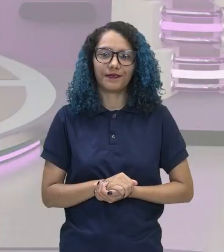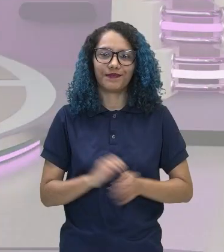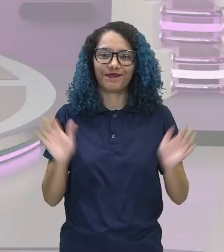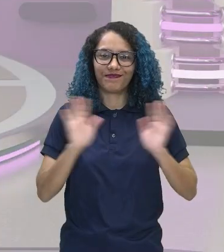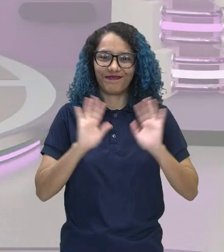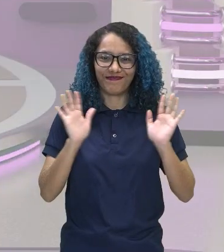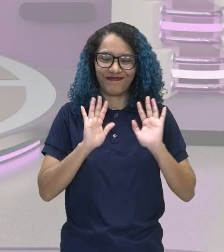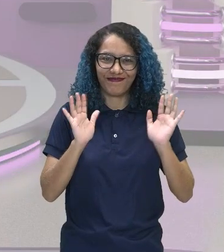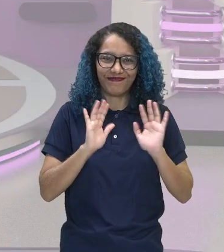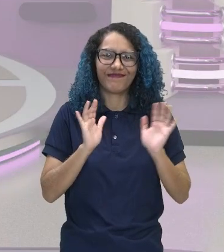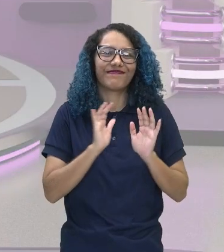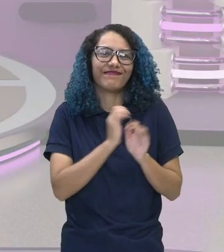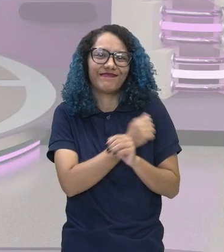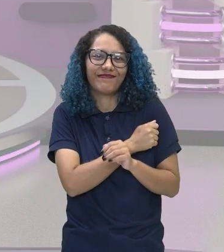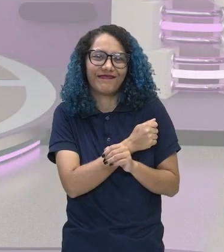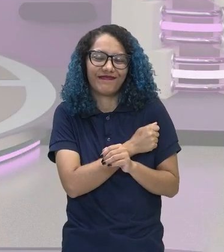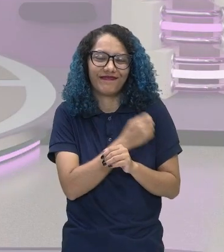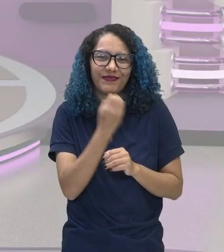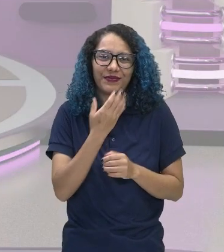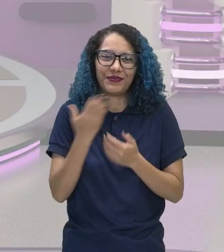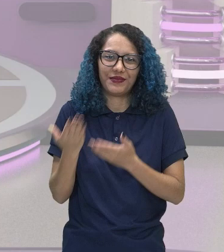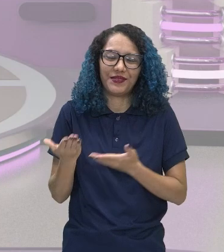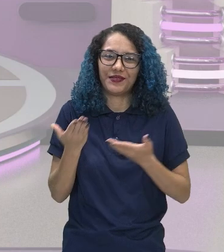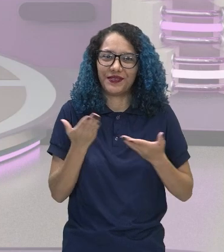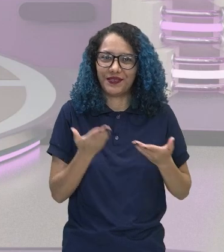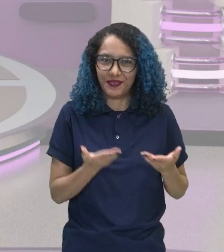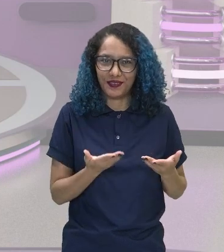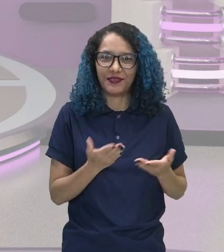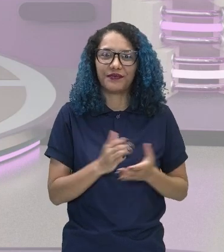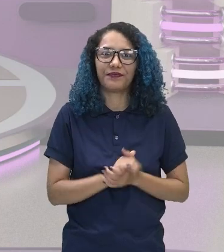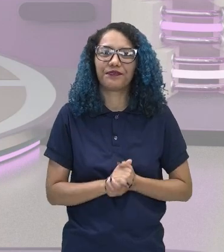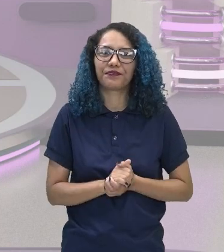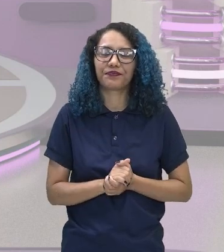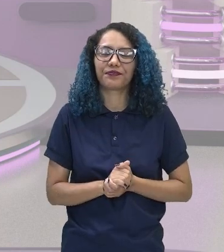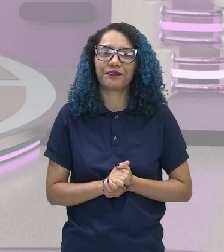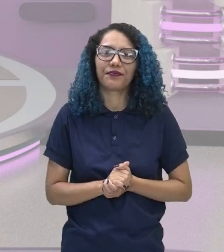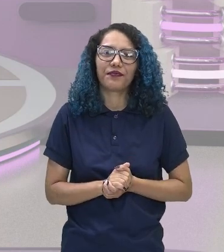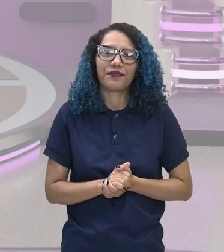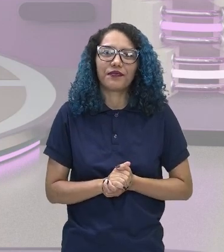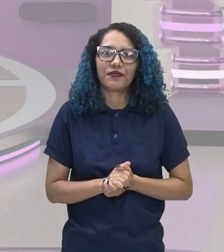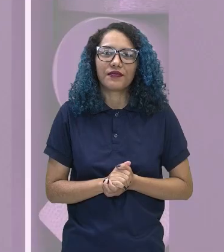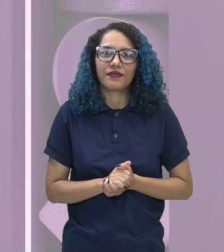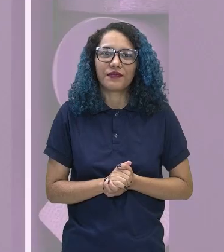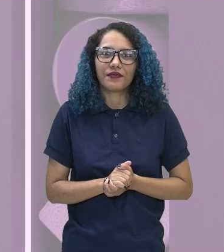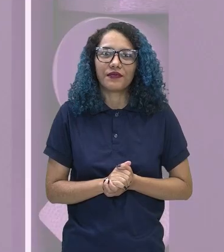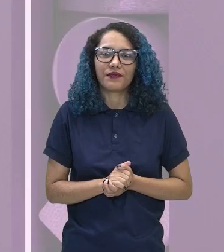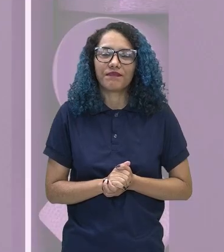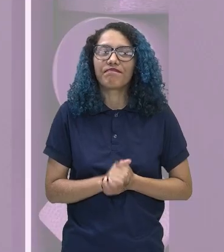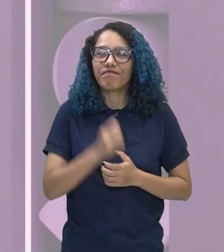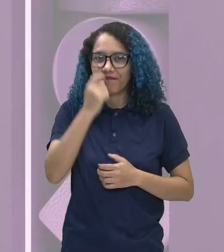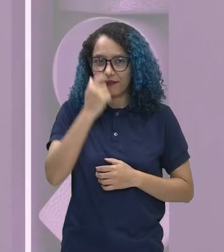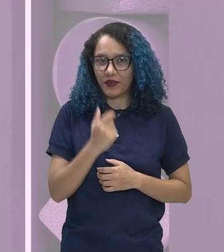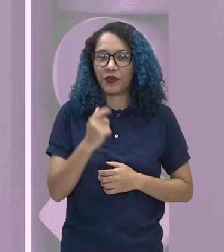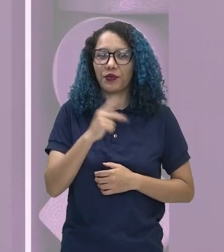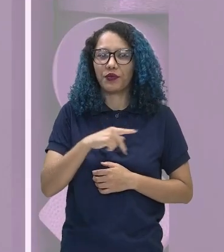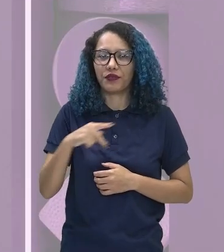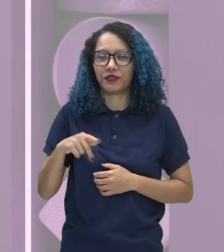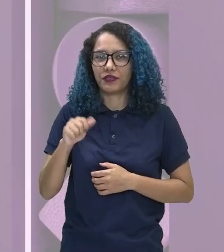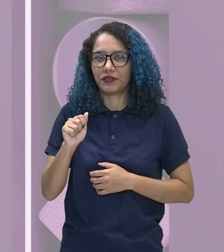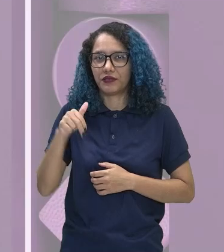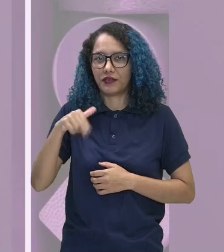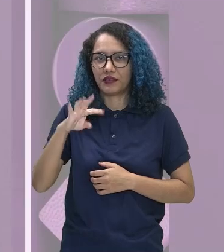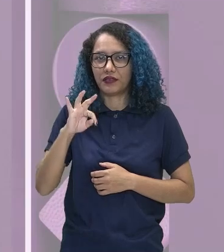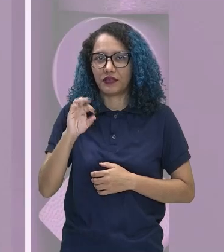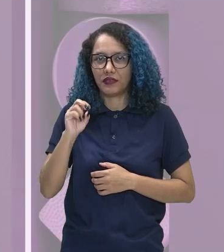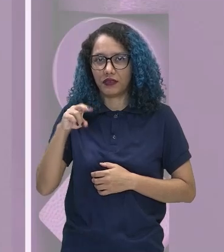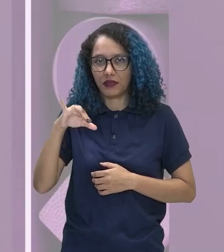Olá, meus queridos alunos e alunas, sejam todos muito bem-vindos, muito bem-vindas. Aqui quem vos fala é o professor Antônio